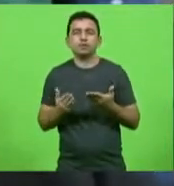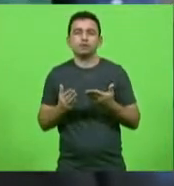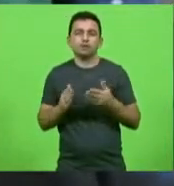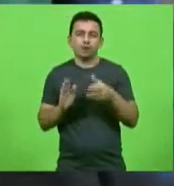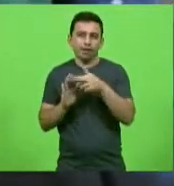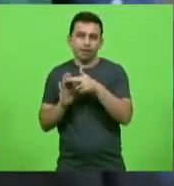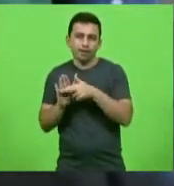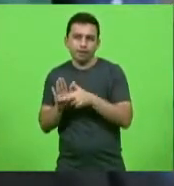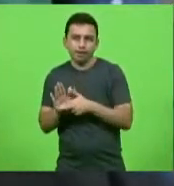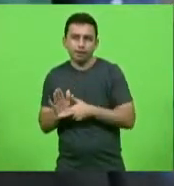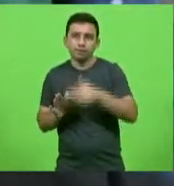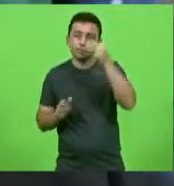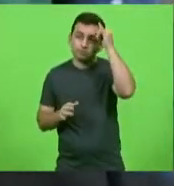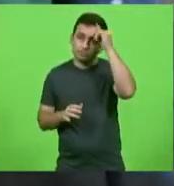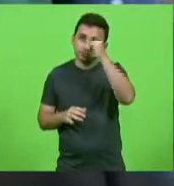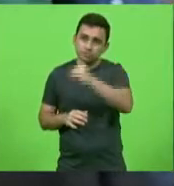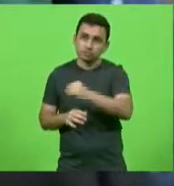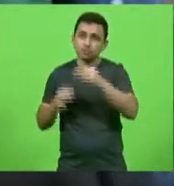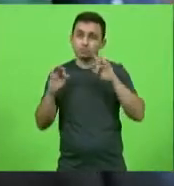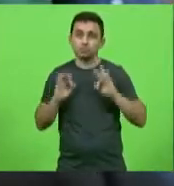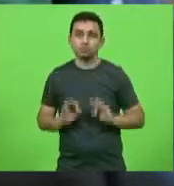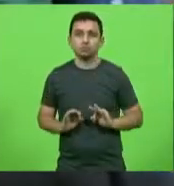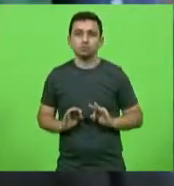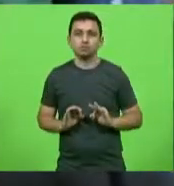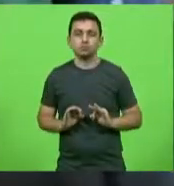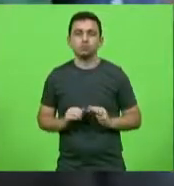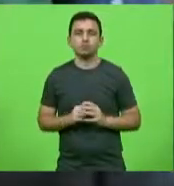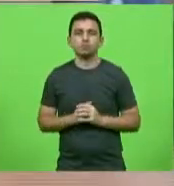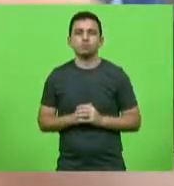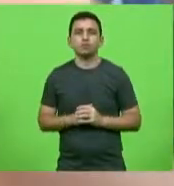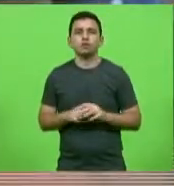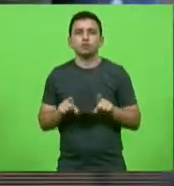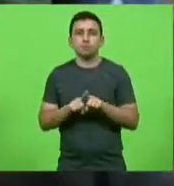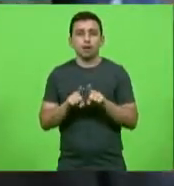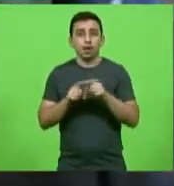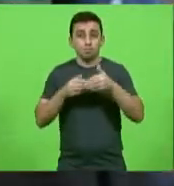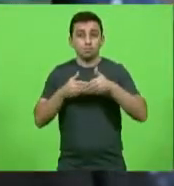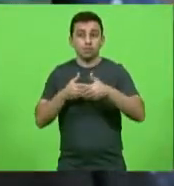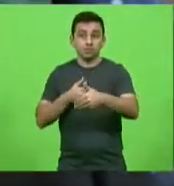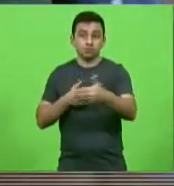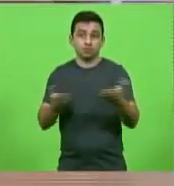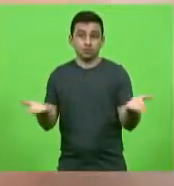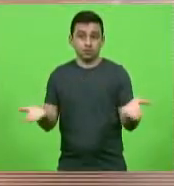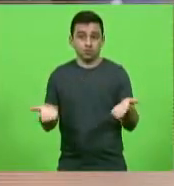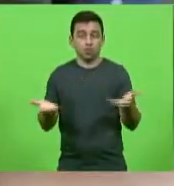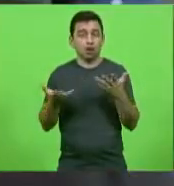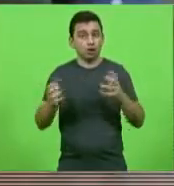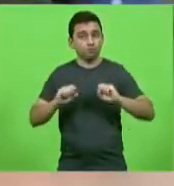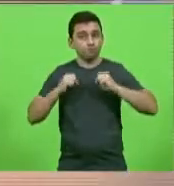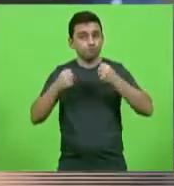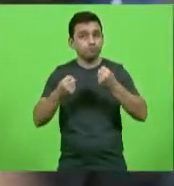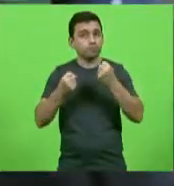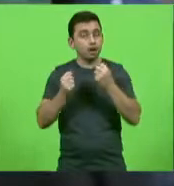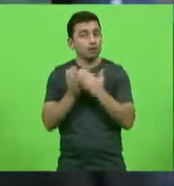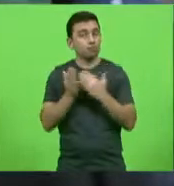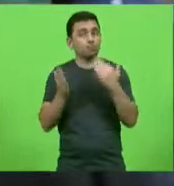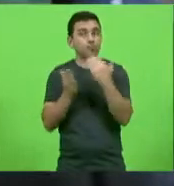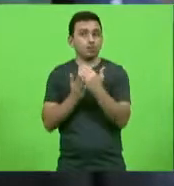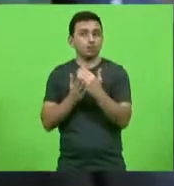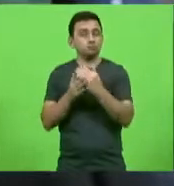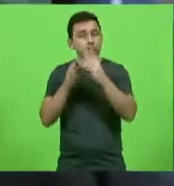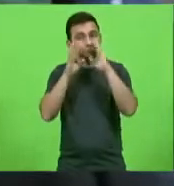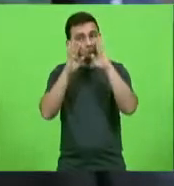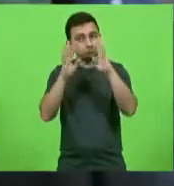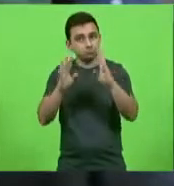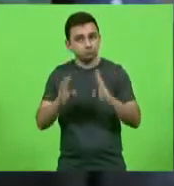de prevenção adequadas. Quero aqui, a partir de agora, reforçar e chamar a atenção